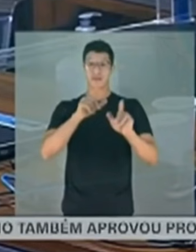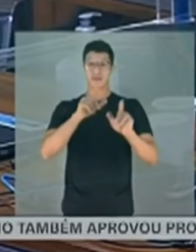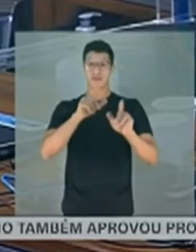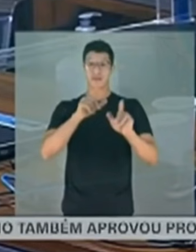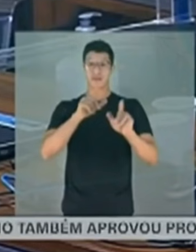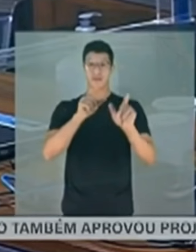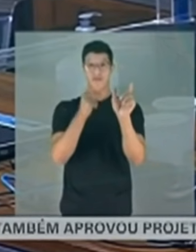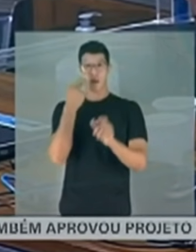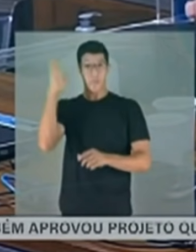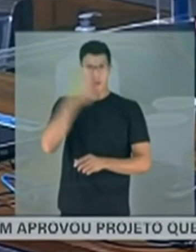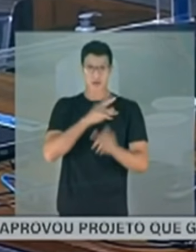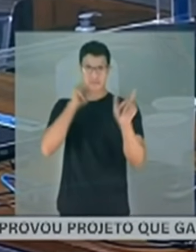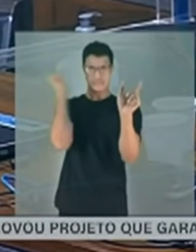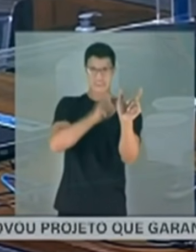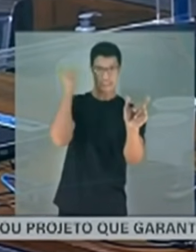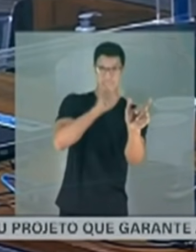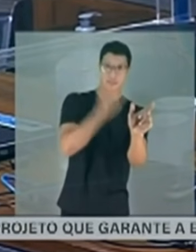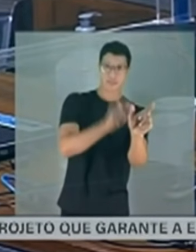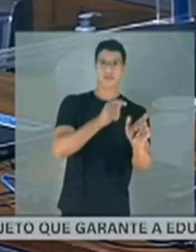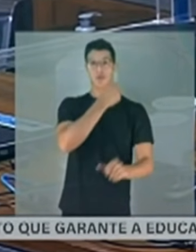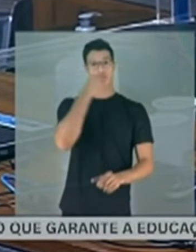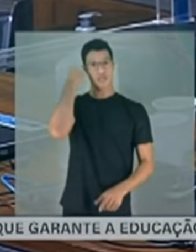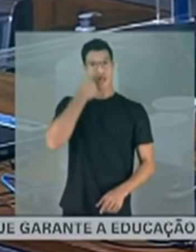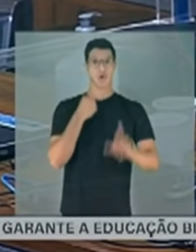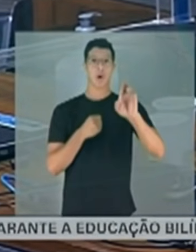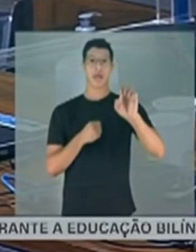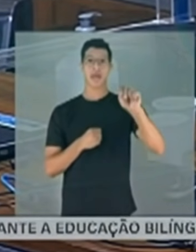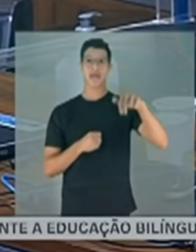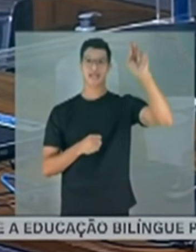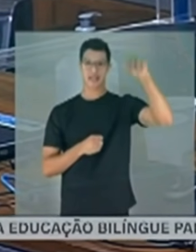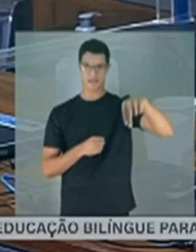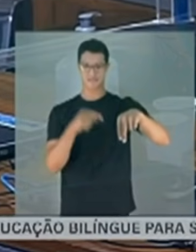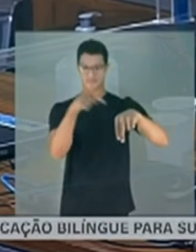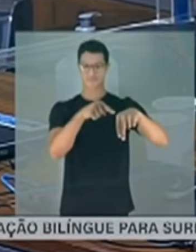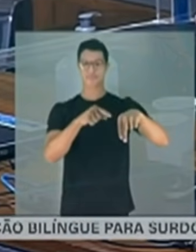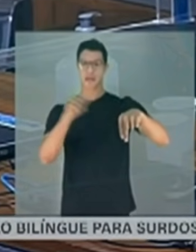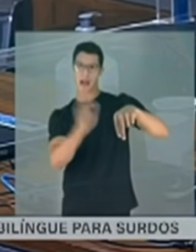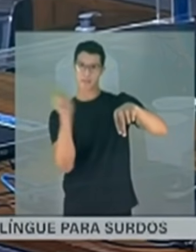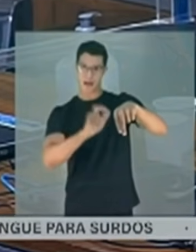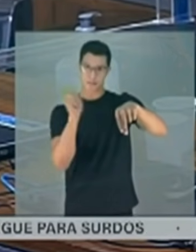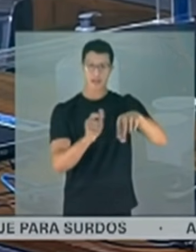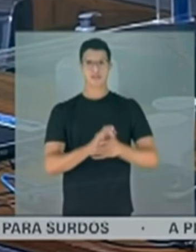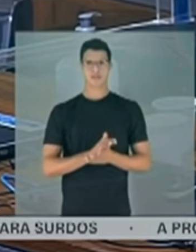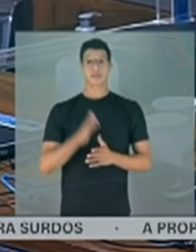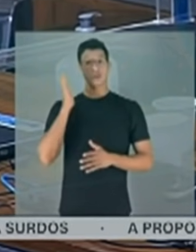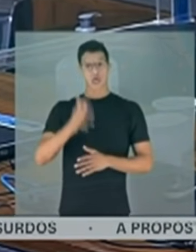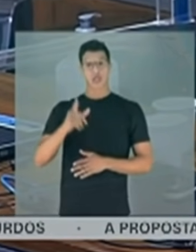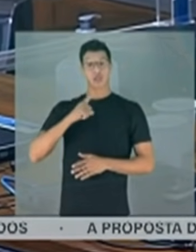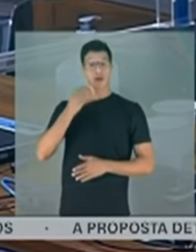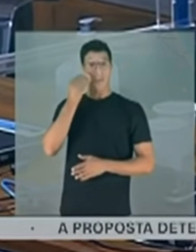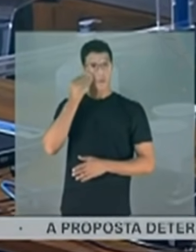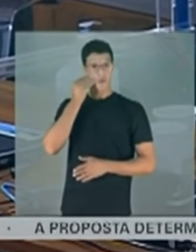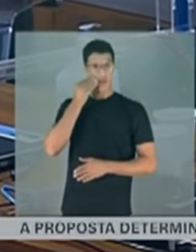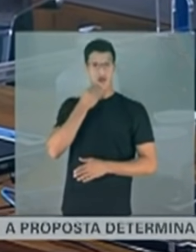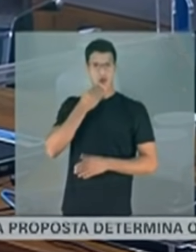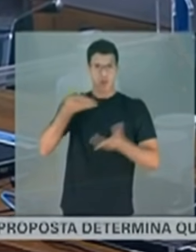vírus violentamente, o senador Renan Calheiros. Já teve a oportunidade de se referir a